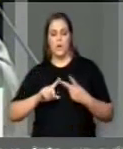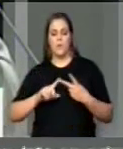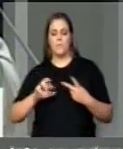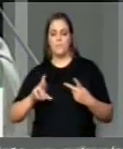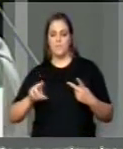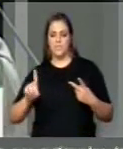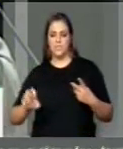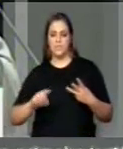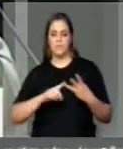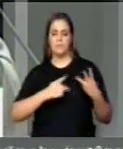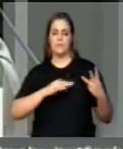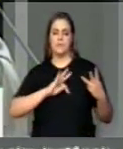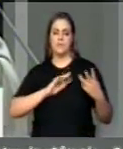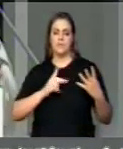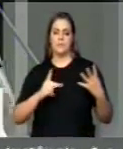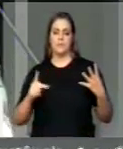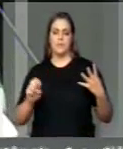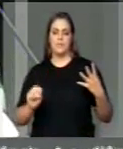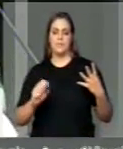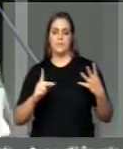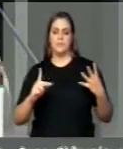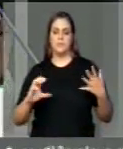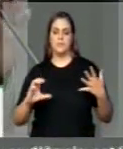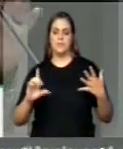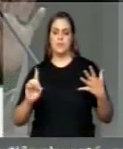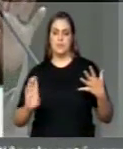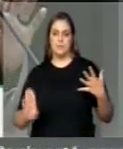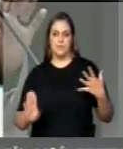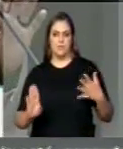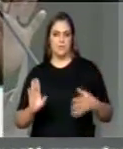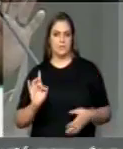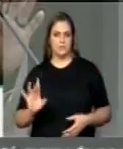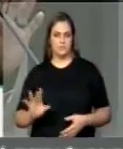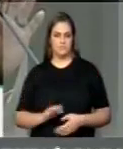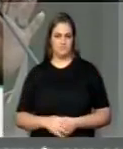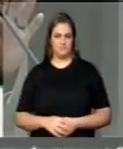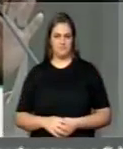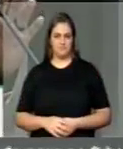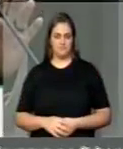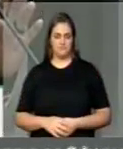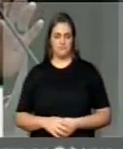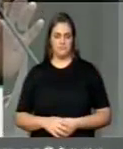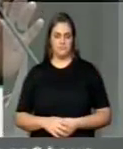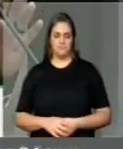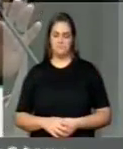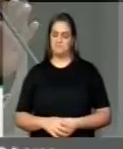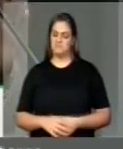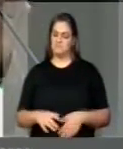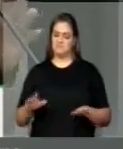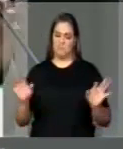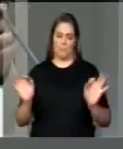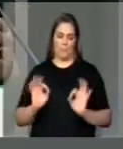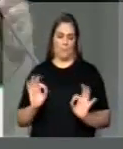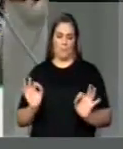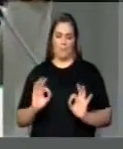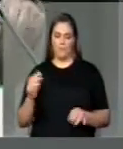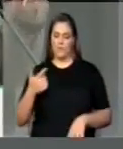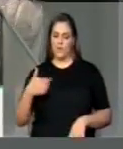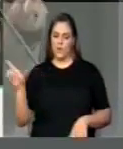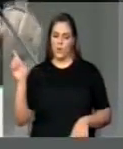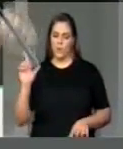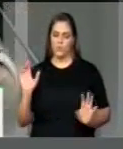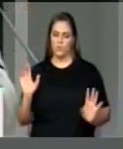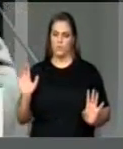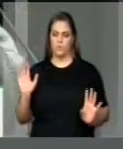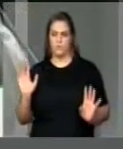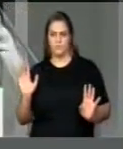PT, PPS e PCdoB. Não ouvi, salvo engano, nenhum outro partido